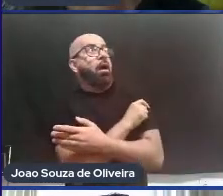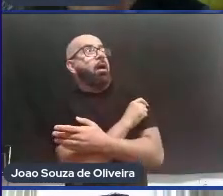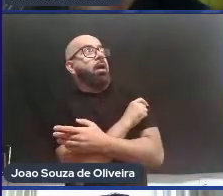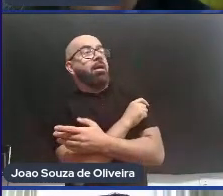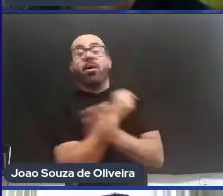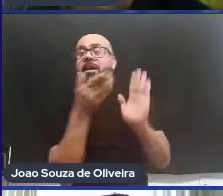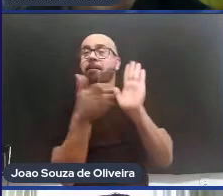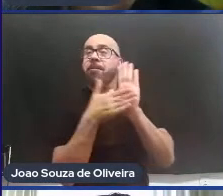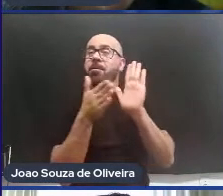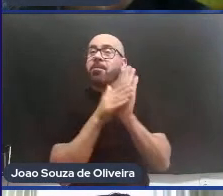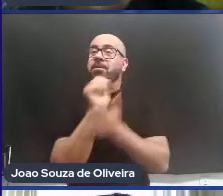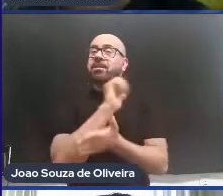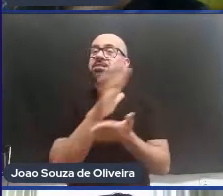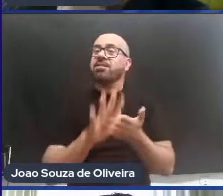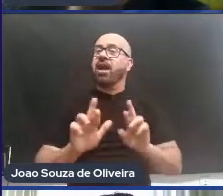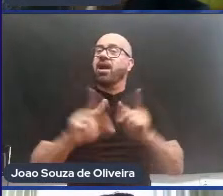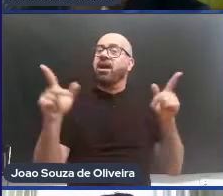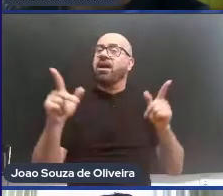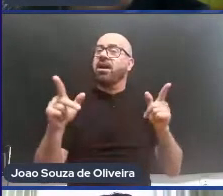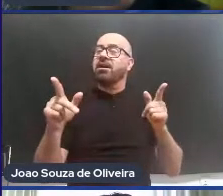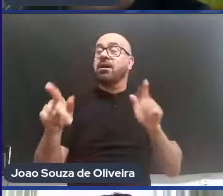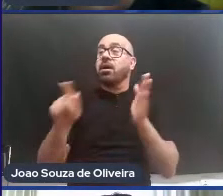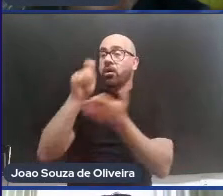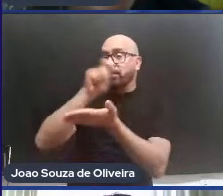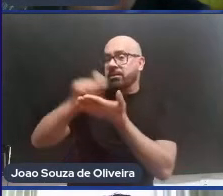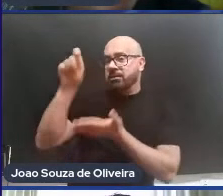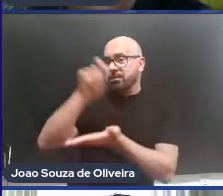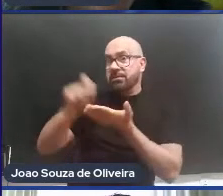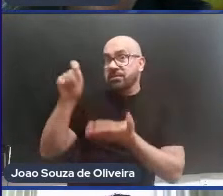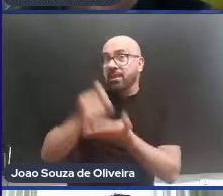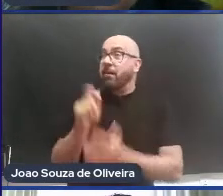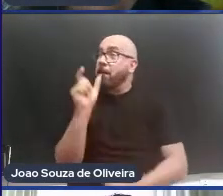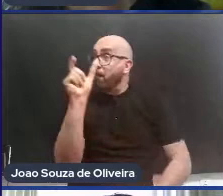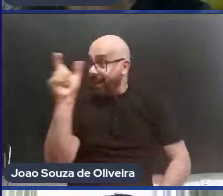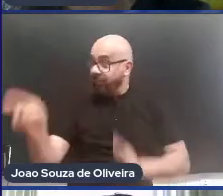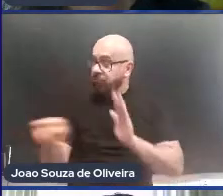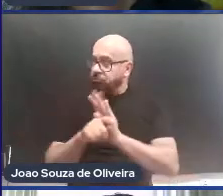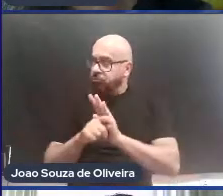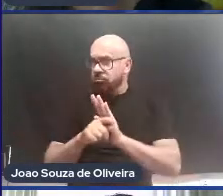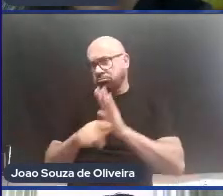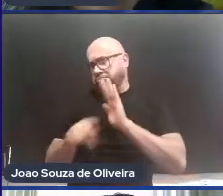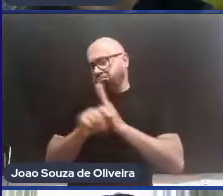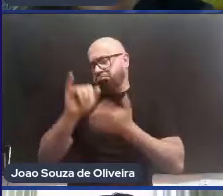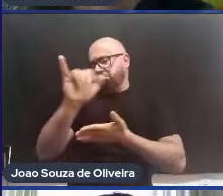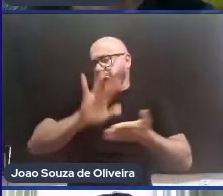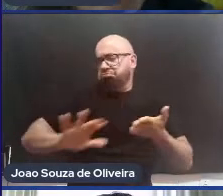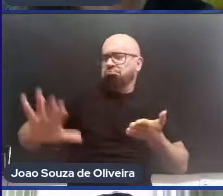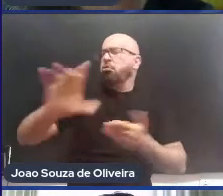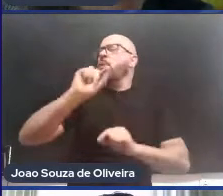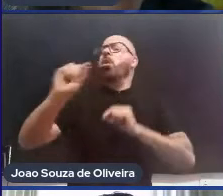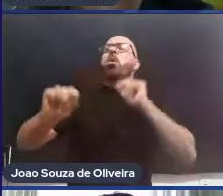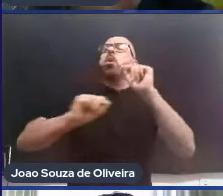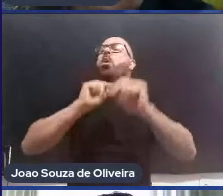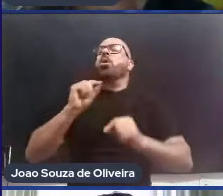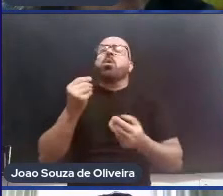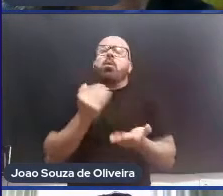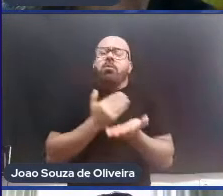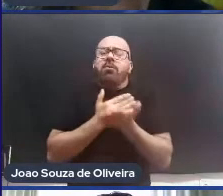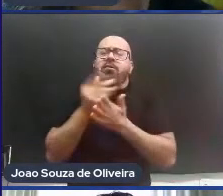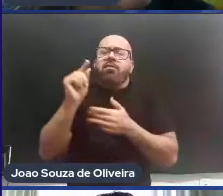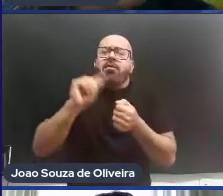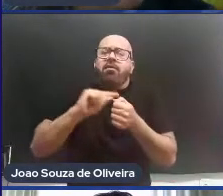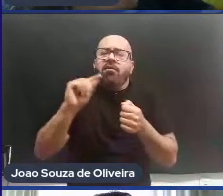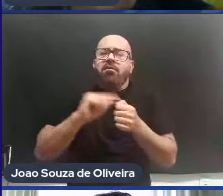a proposta da atividade e escreva com as suas palavras ou com desenhos quais são os passos para